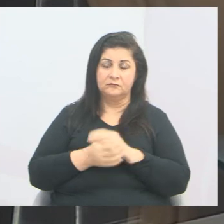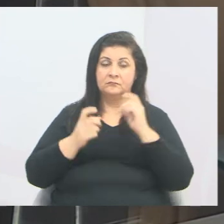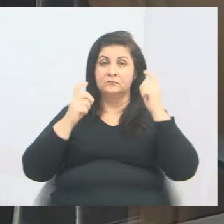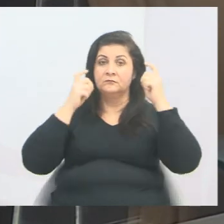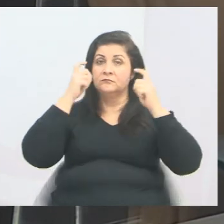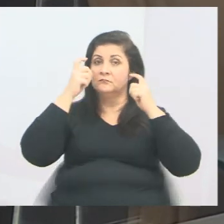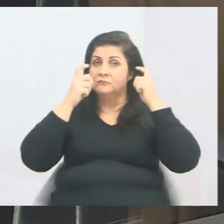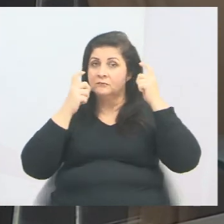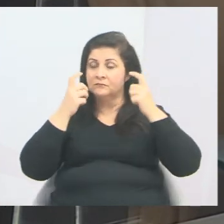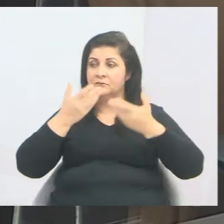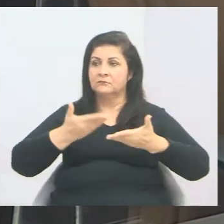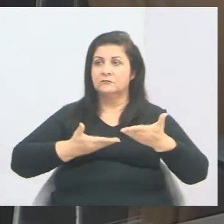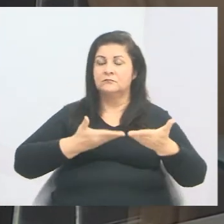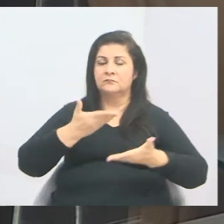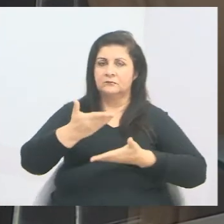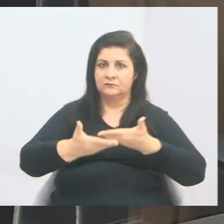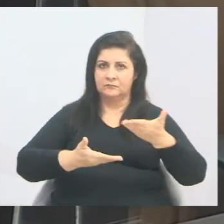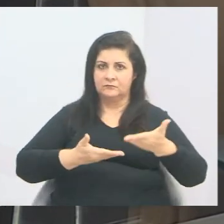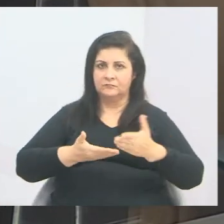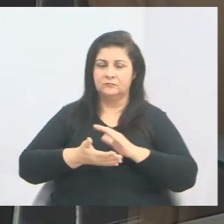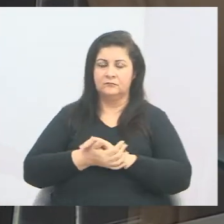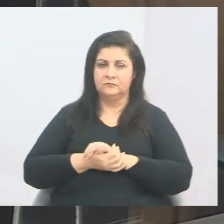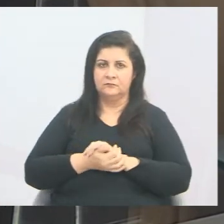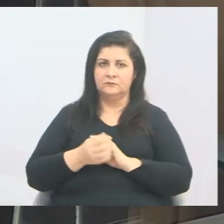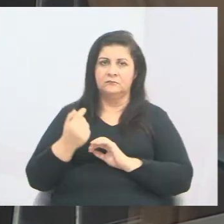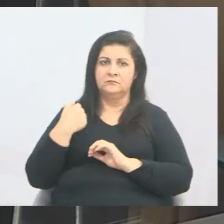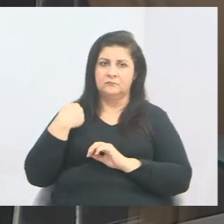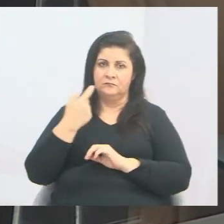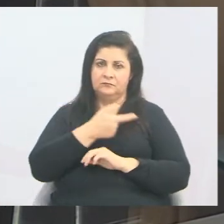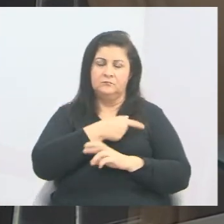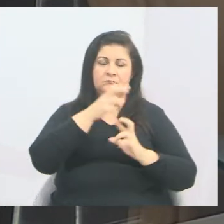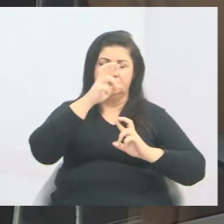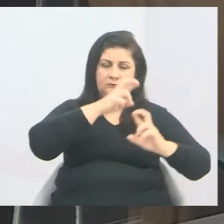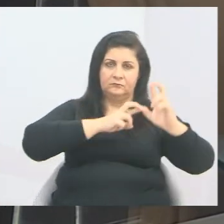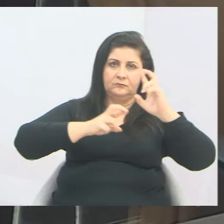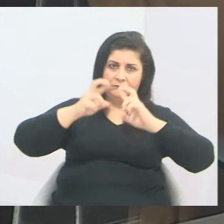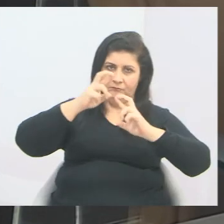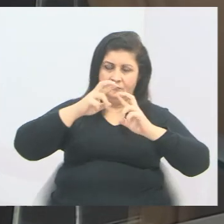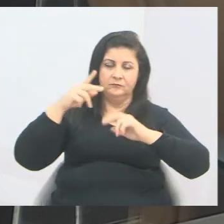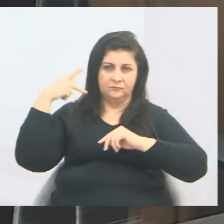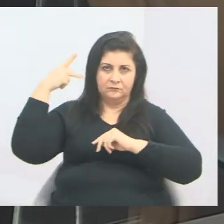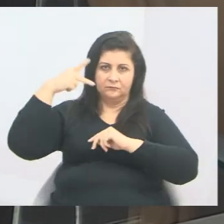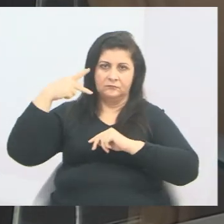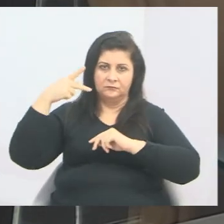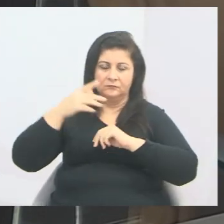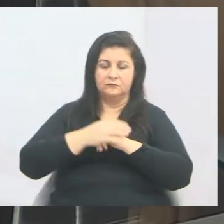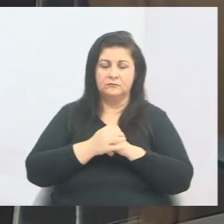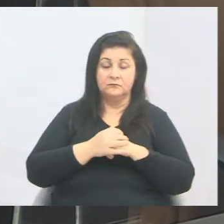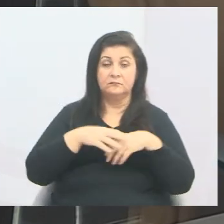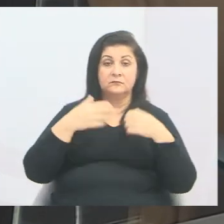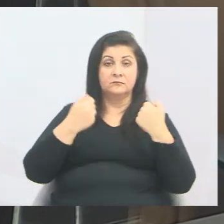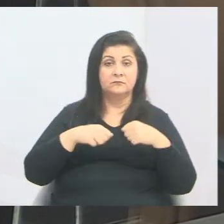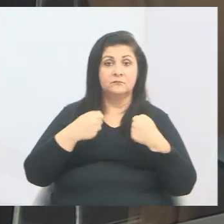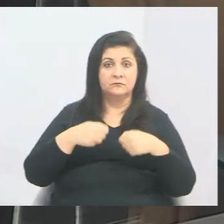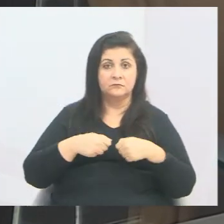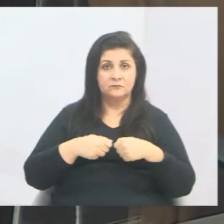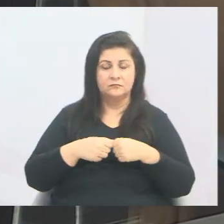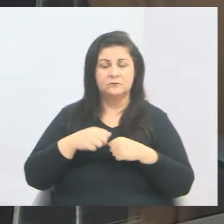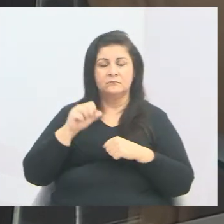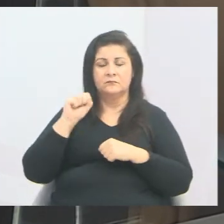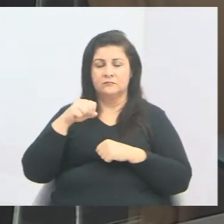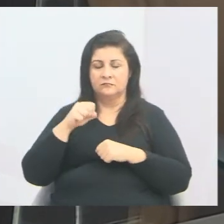preocupação com esse atendimento. E nós aqui, como fiscalizador do Executivo, nós precisamos estar,